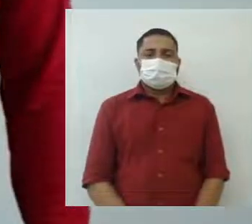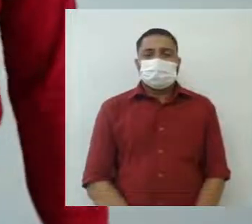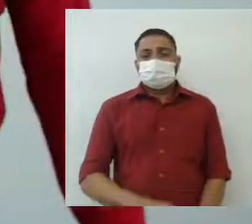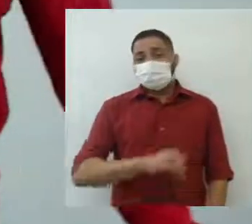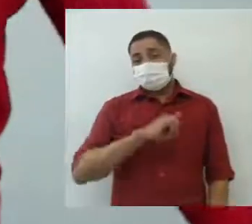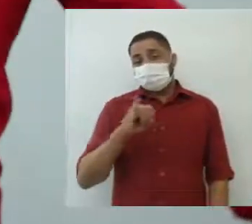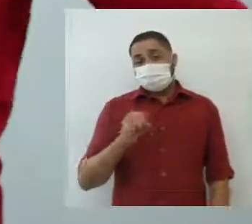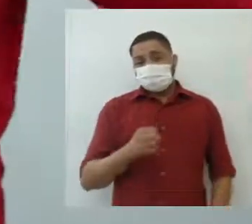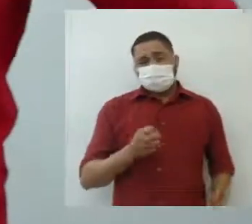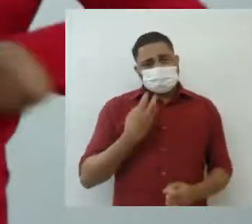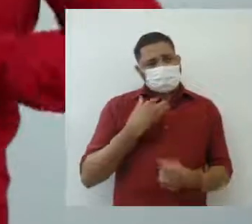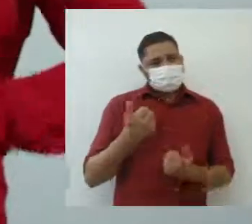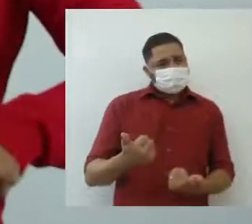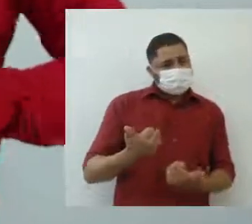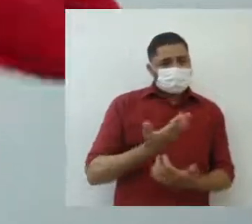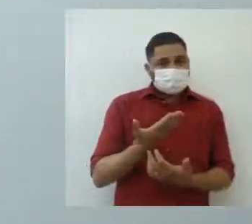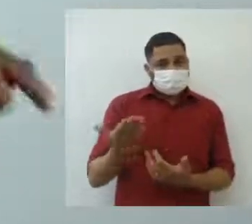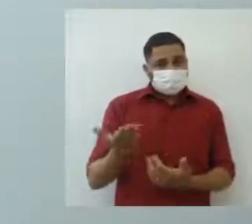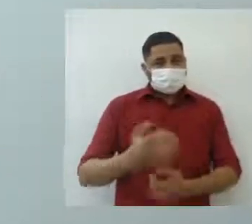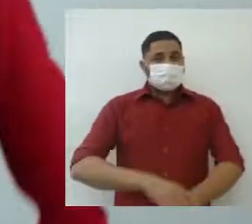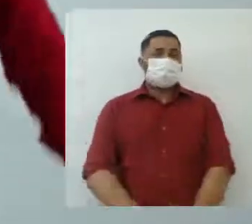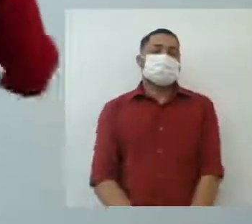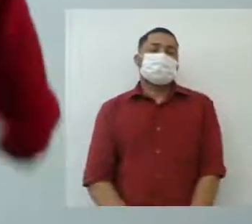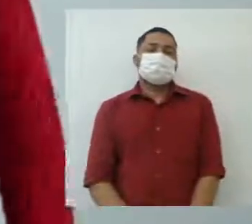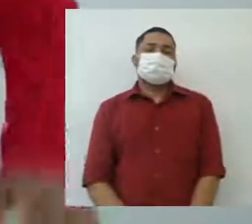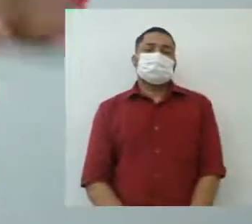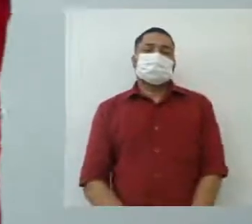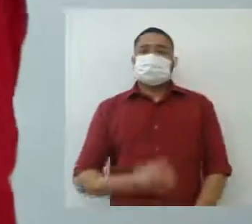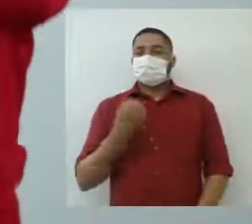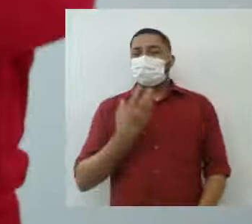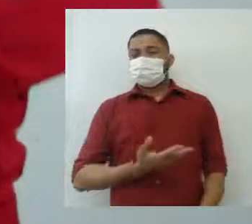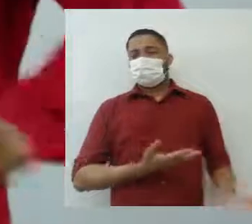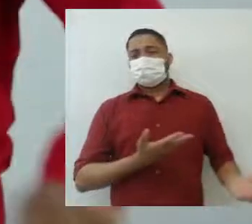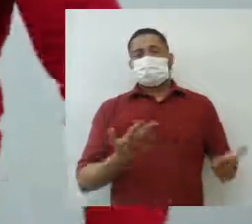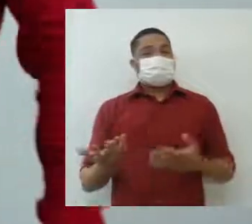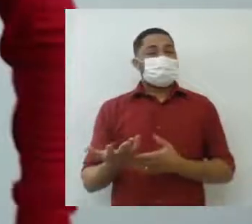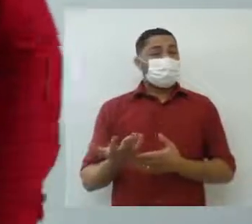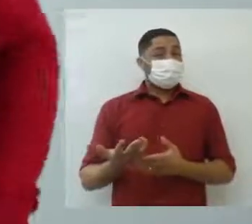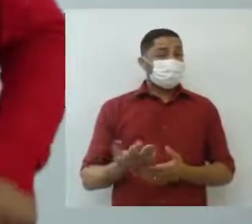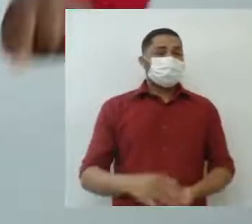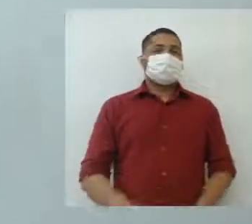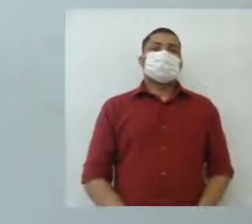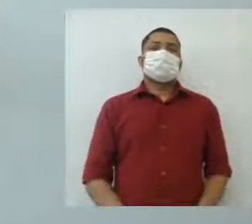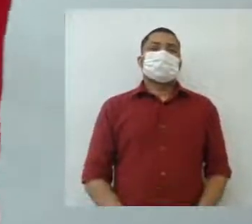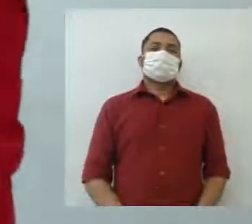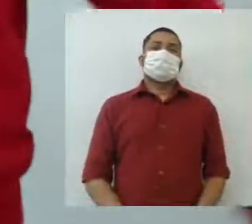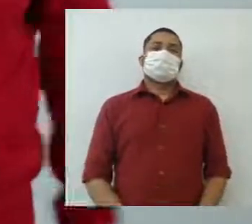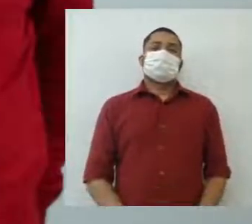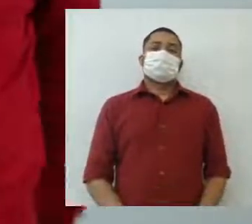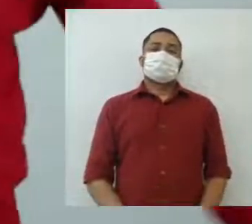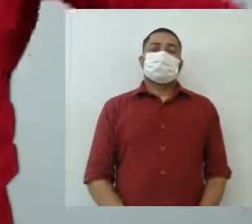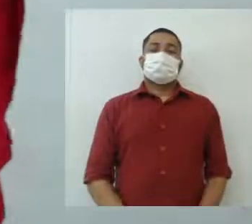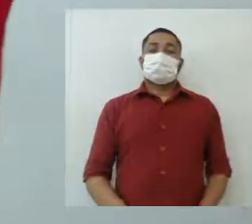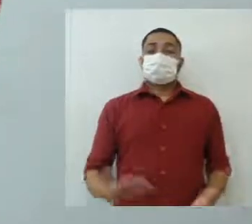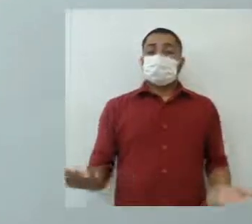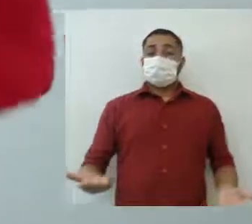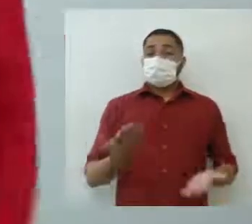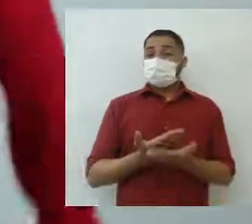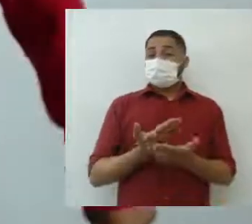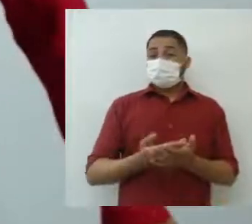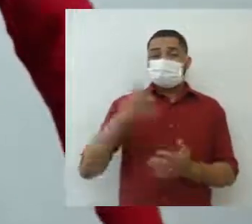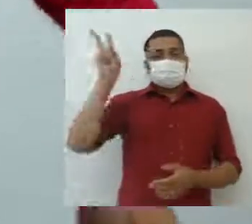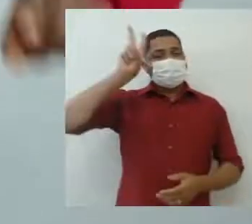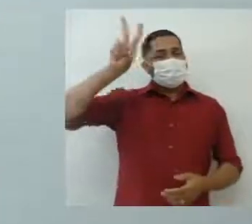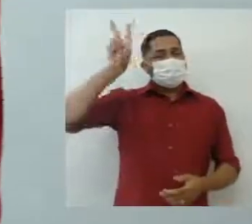Olá pessoal, tudo bem com vocês? Sejam todos e todas bem-vindos e bem-vindas à nossa aula de